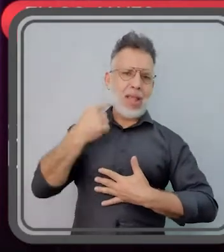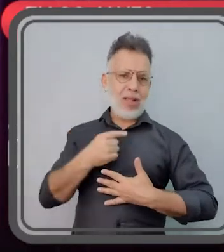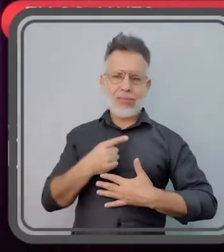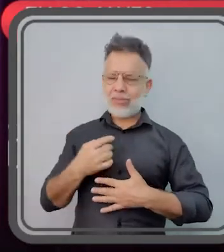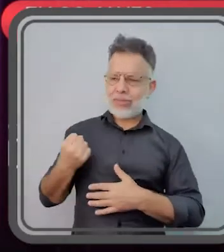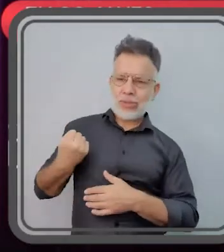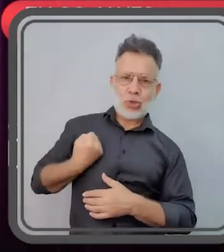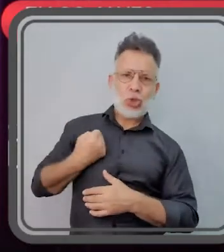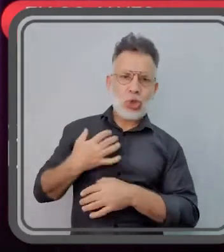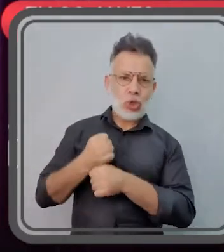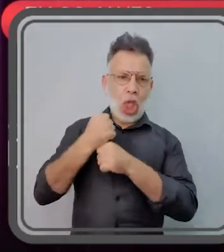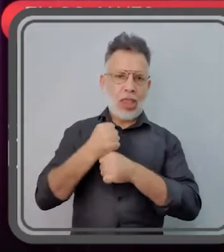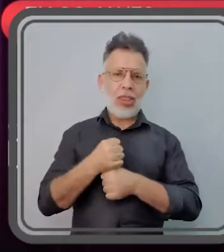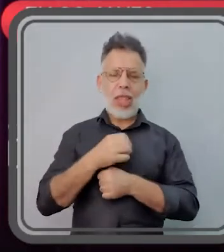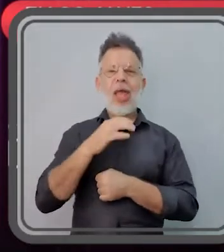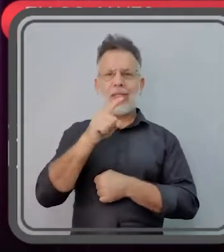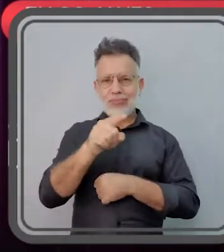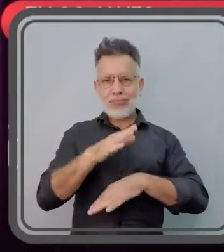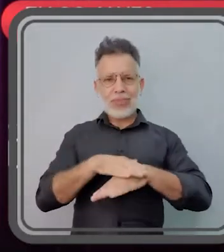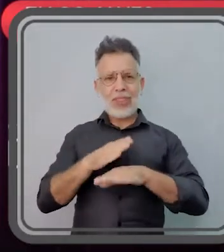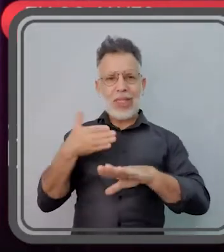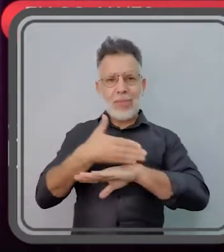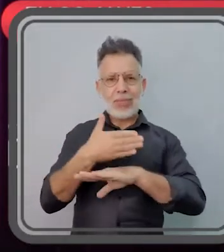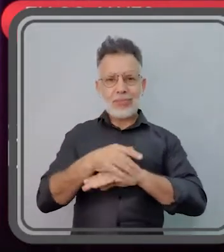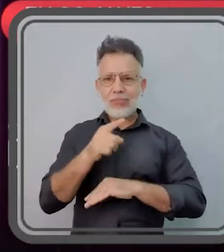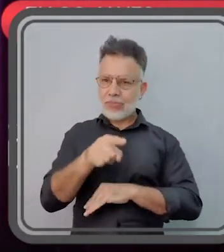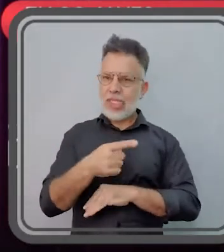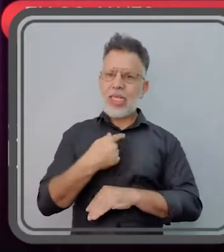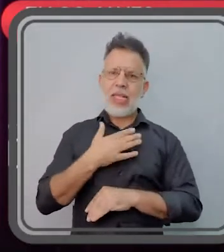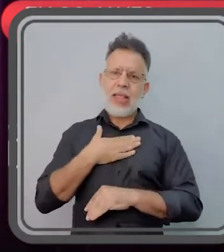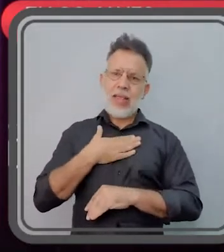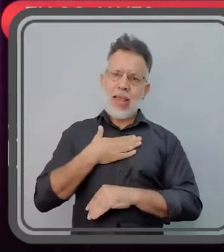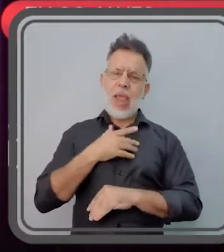principais notas, os principais scores na participação. E acho que esse é o